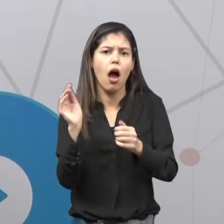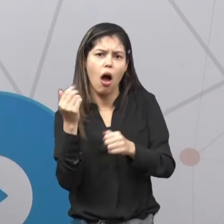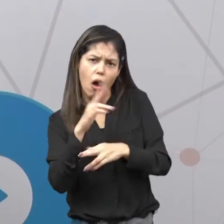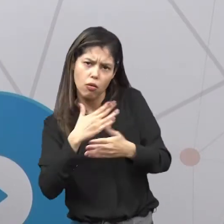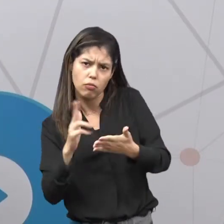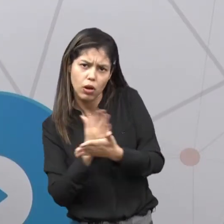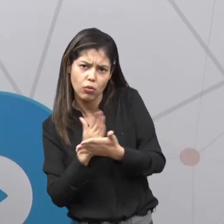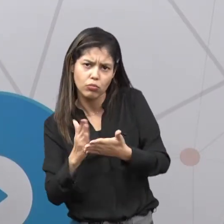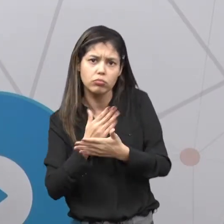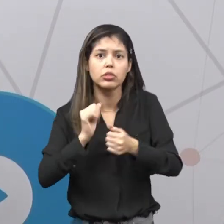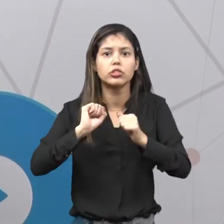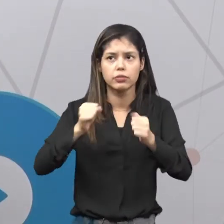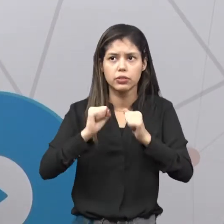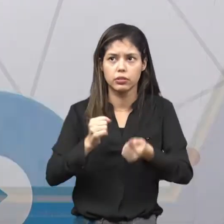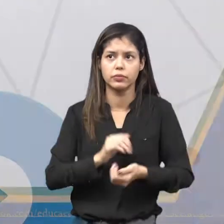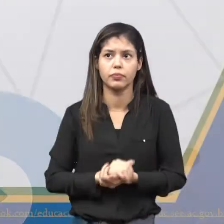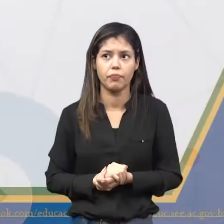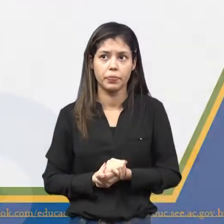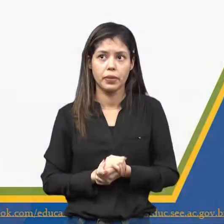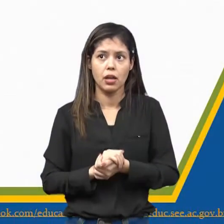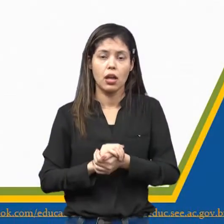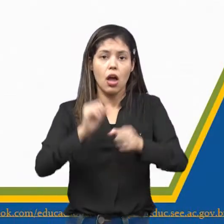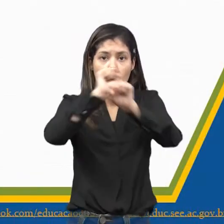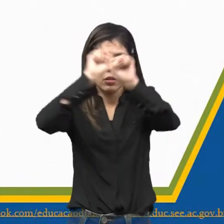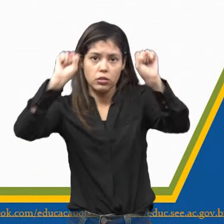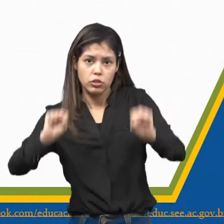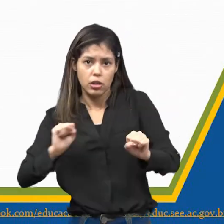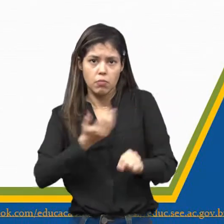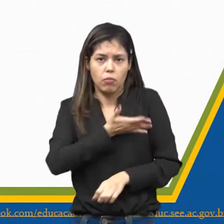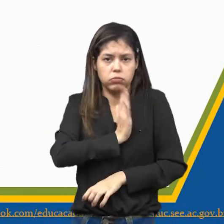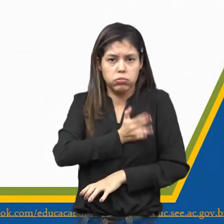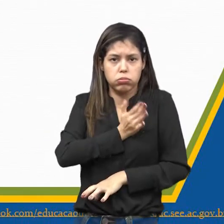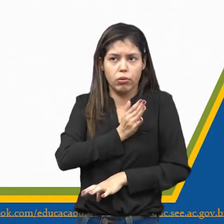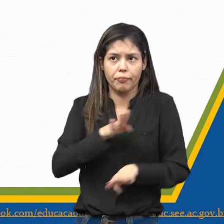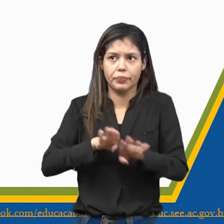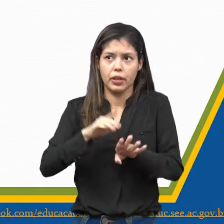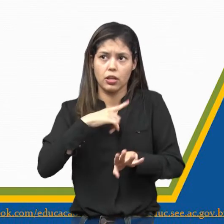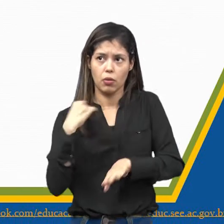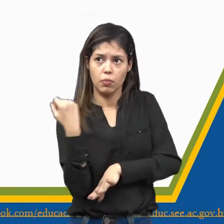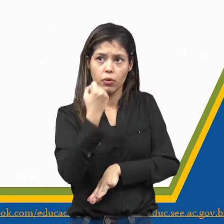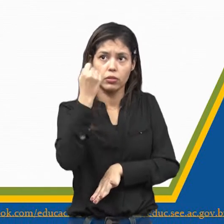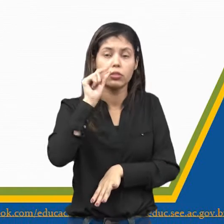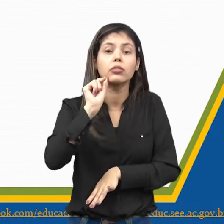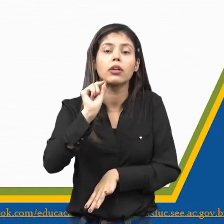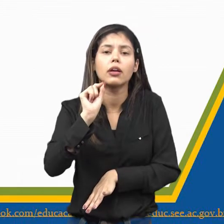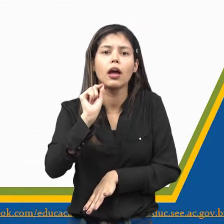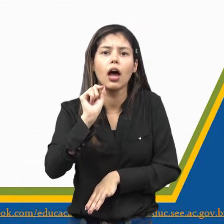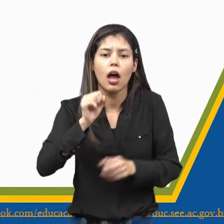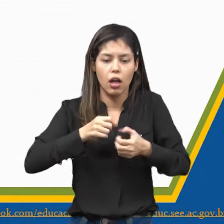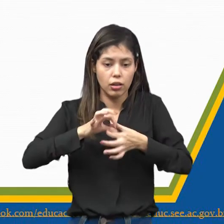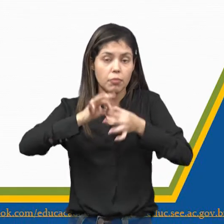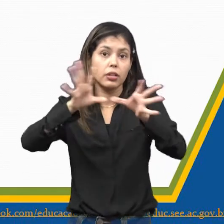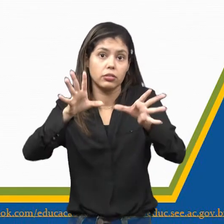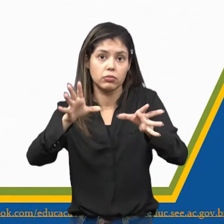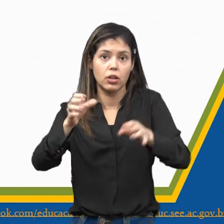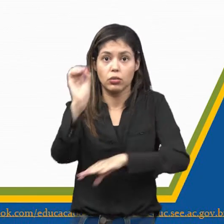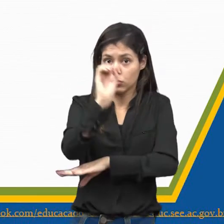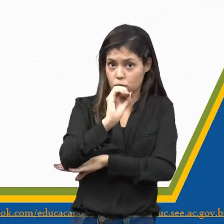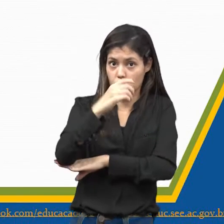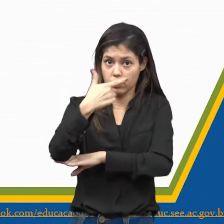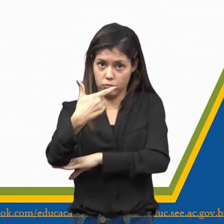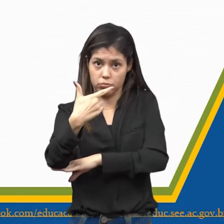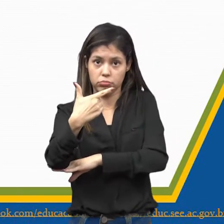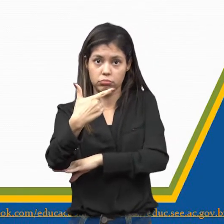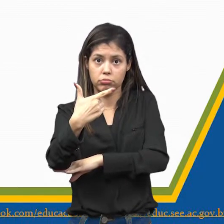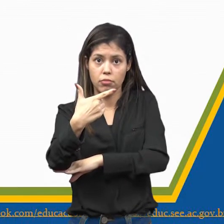exercício. O sistema cardiovascular, ele tem como principais funções a liberação de oxigênio,